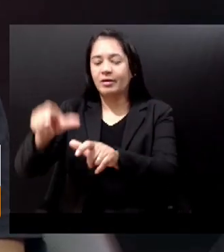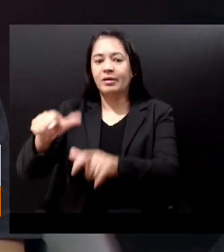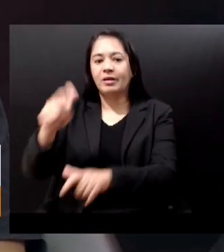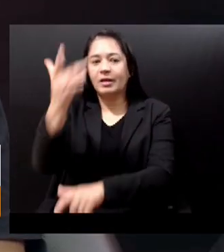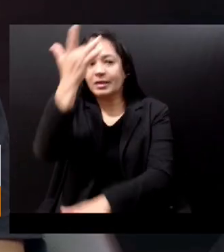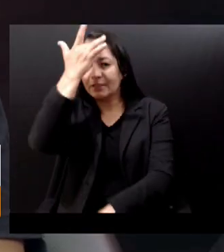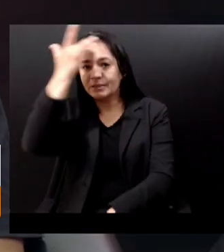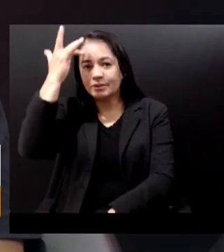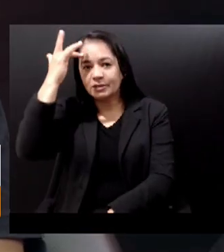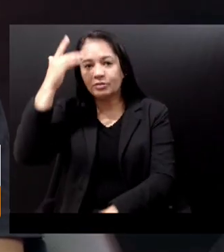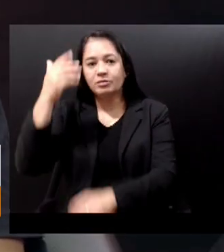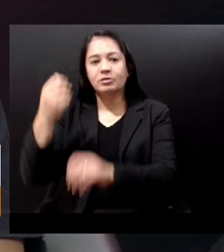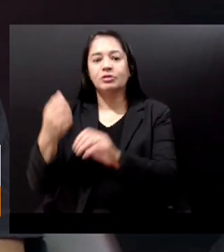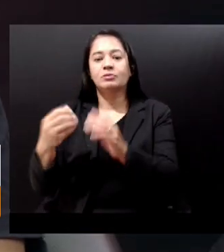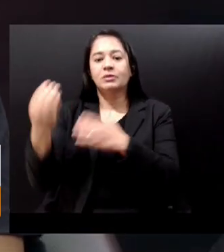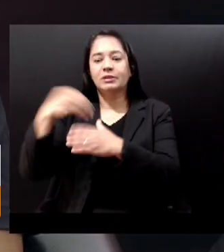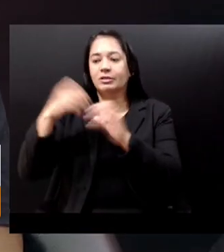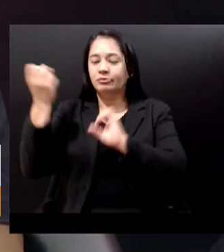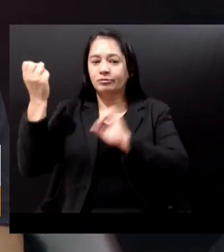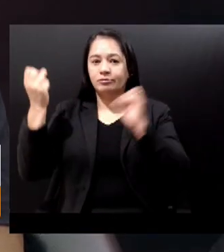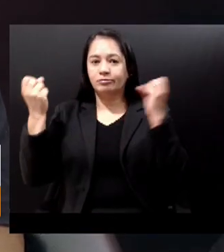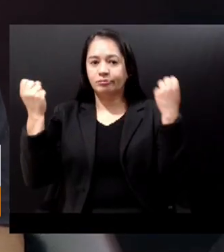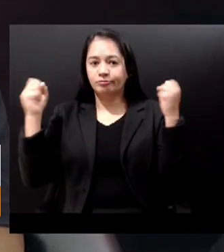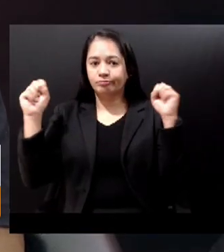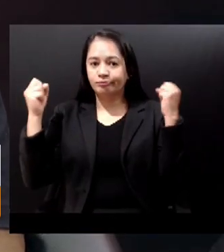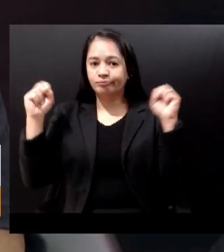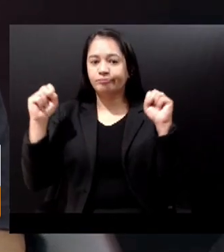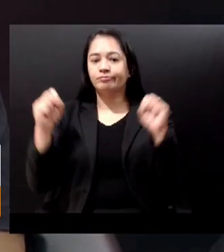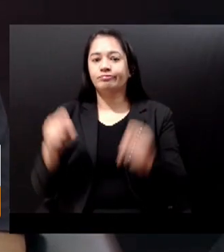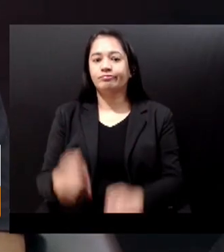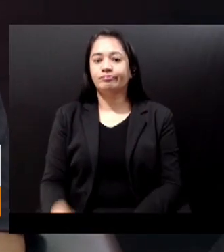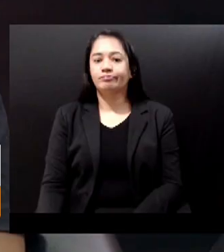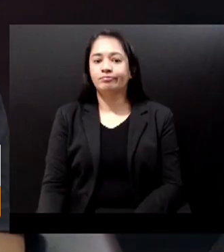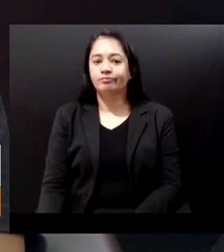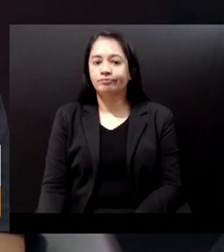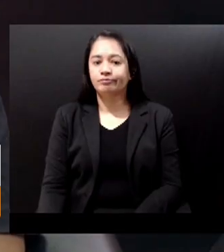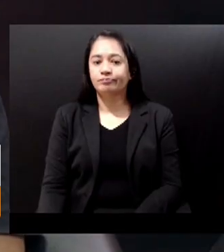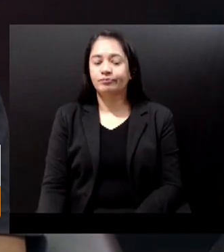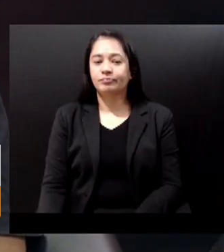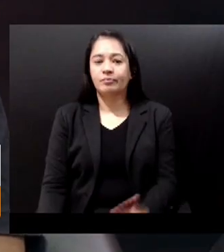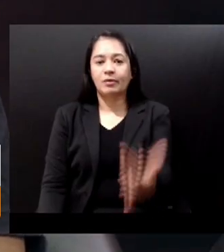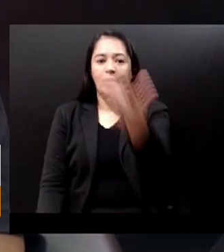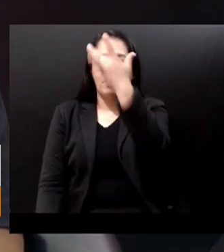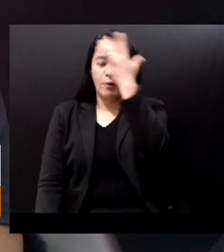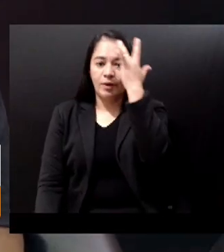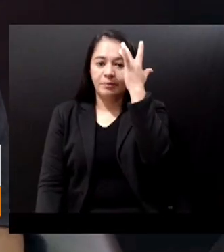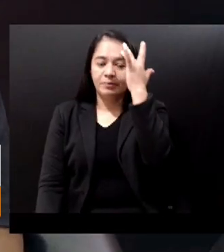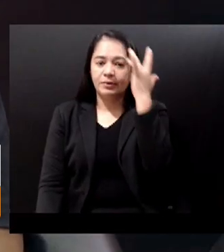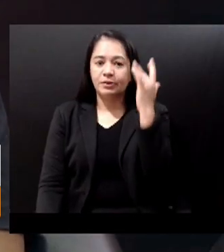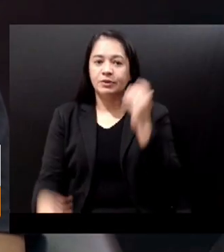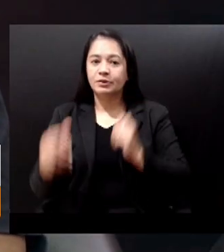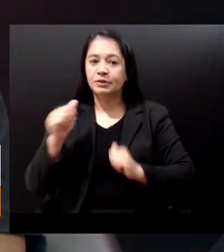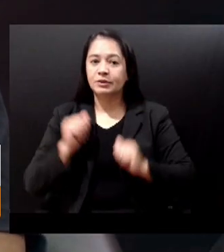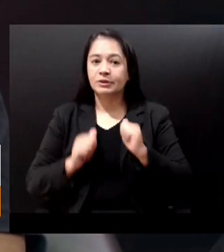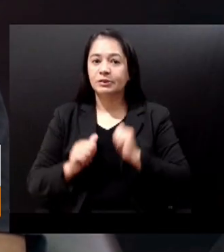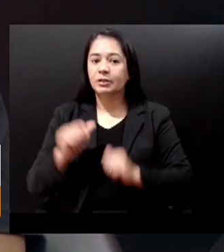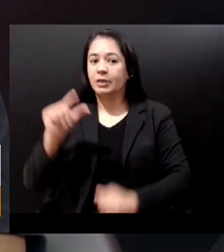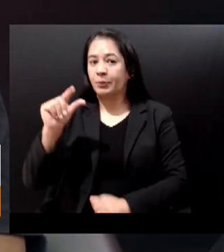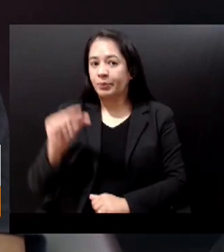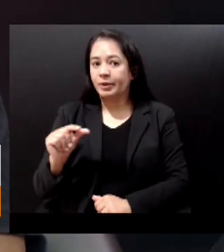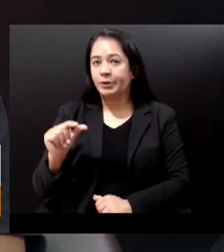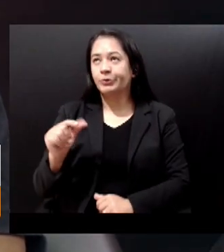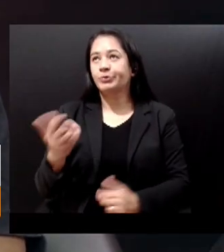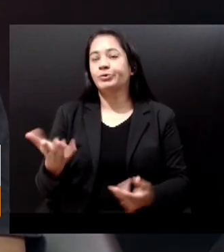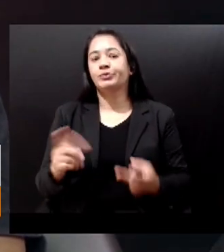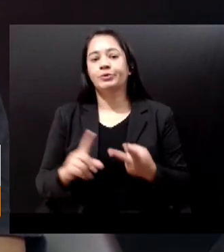muito procurada. Sim. Então, uma pessoa menos ansiosa, menos nervosa, às vezes